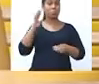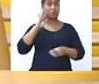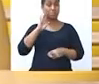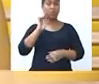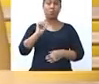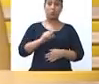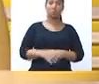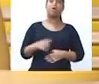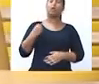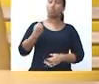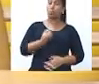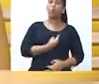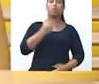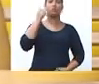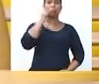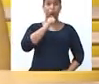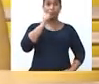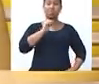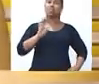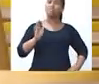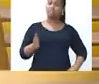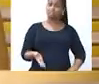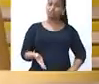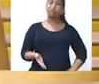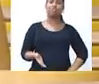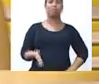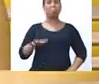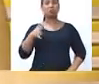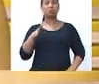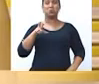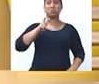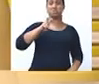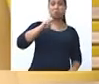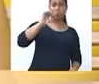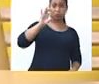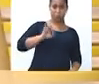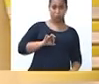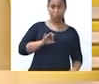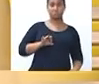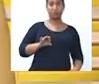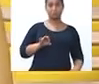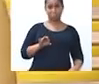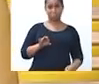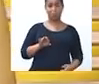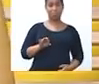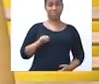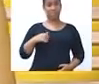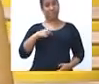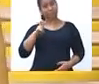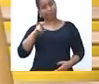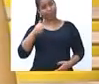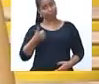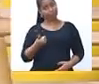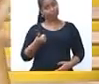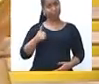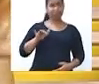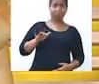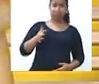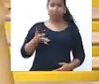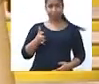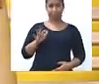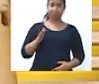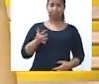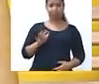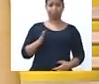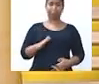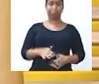é que nós, mulheres, já somos mais ou menos 50%. 49%, 51%, né? Mas é mais ou